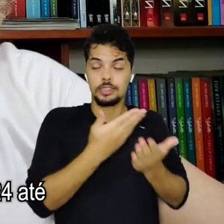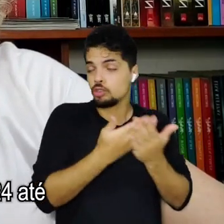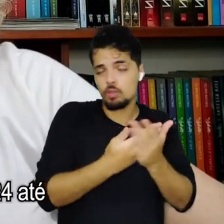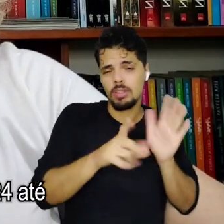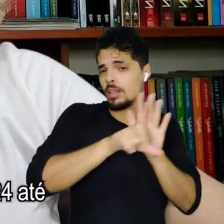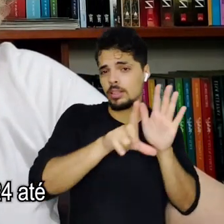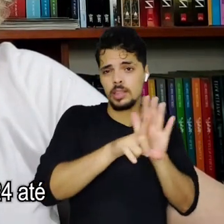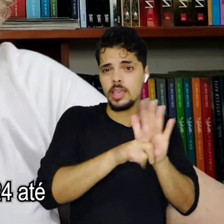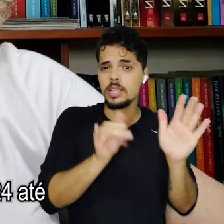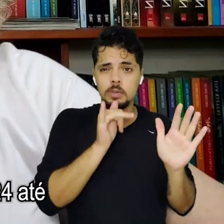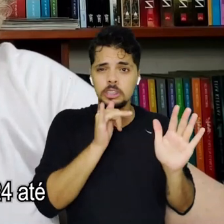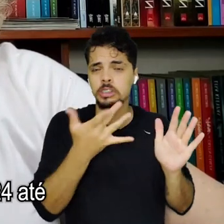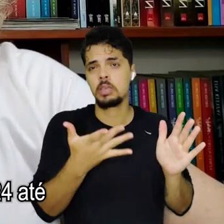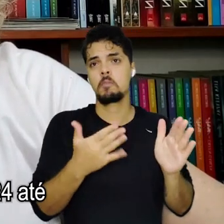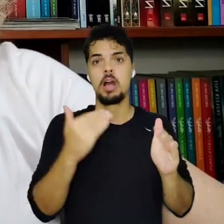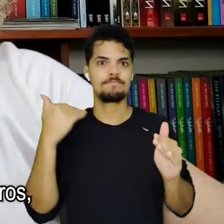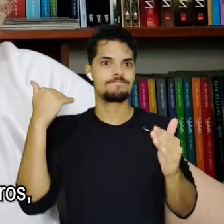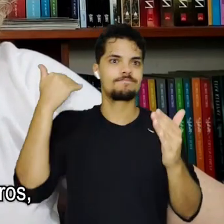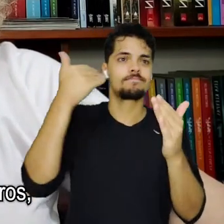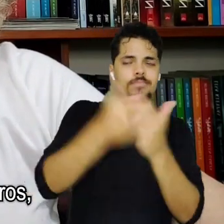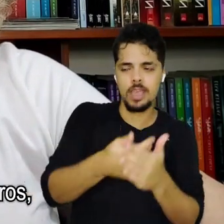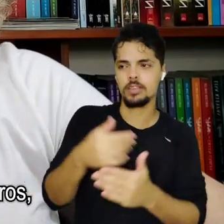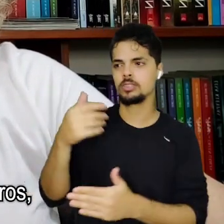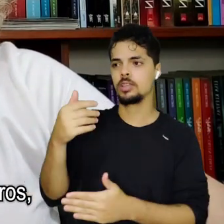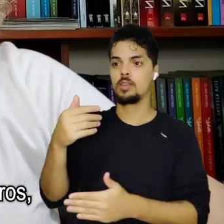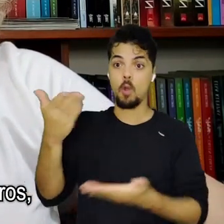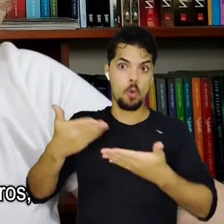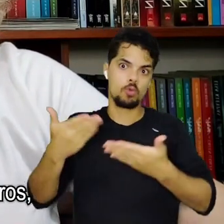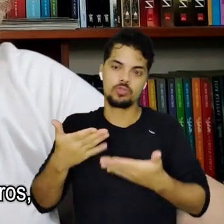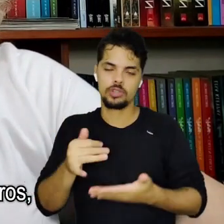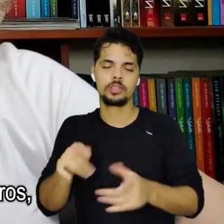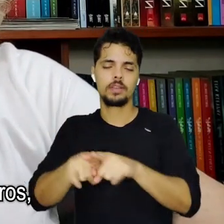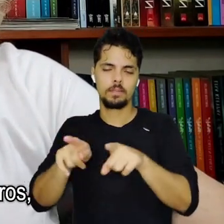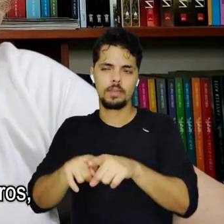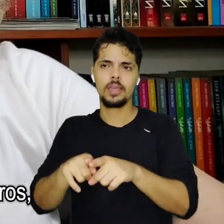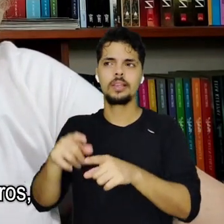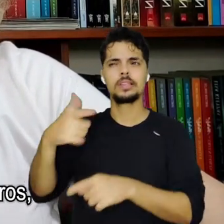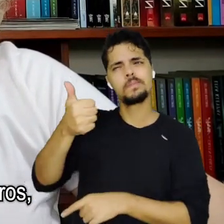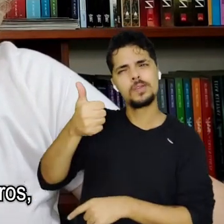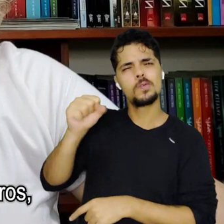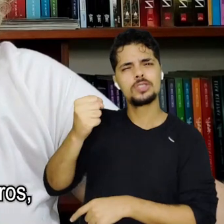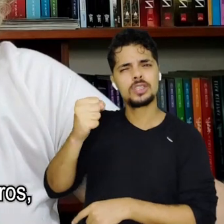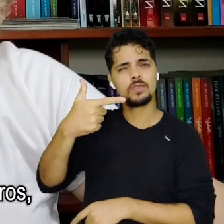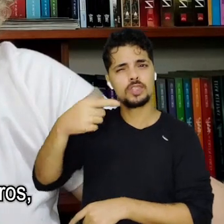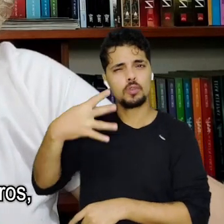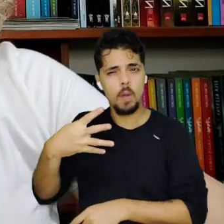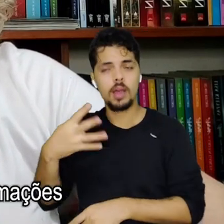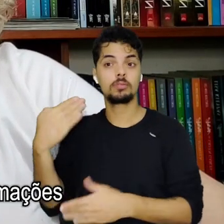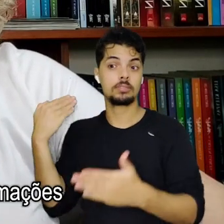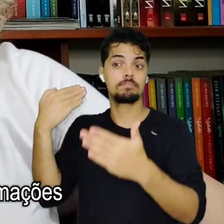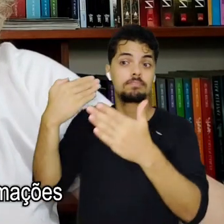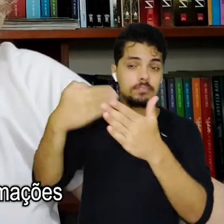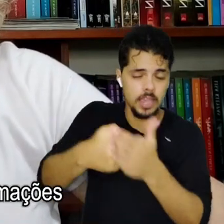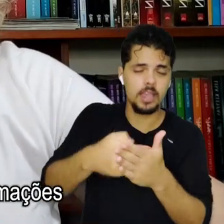promulgadas desde 1824 até a Constituição de 1988, e comparar como os negros,